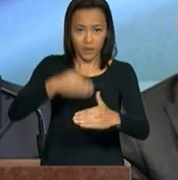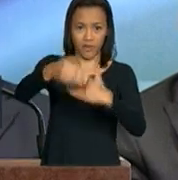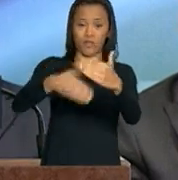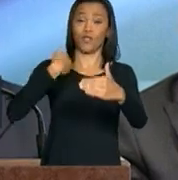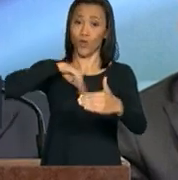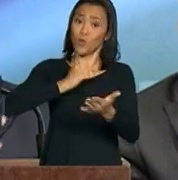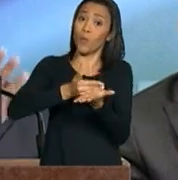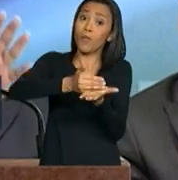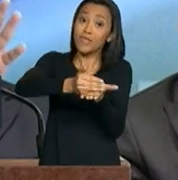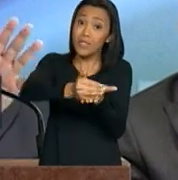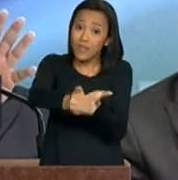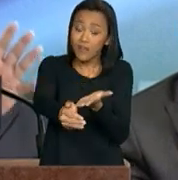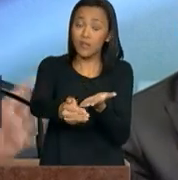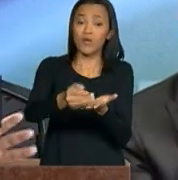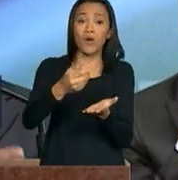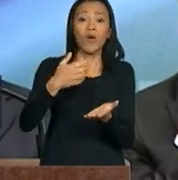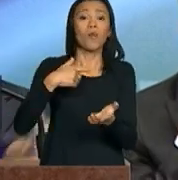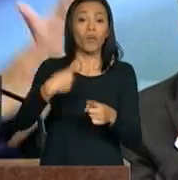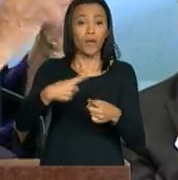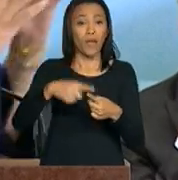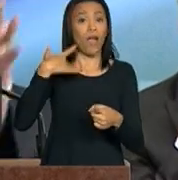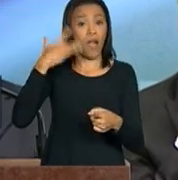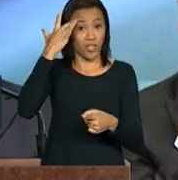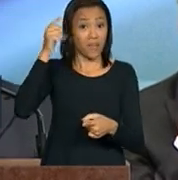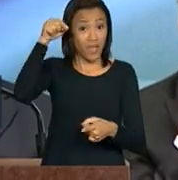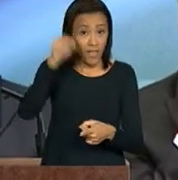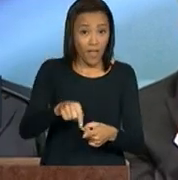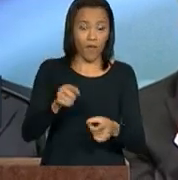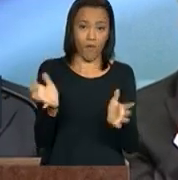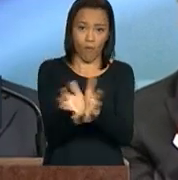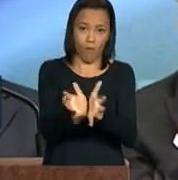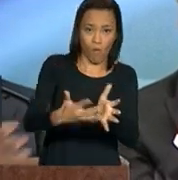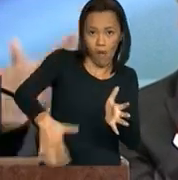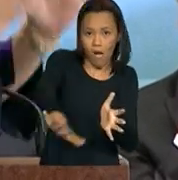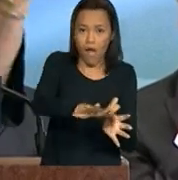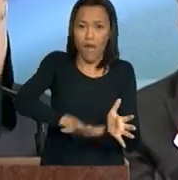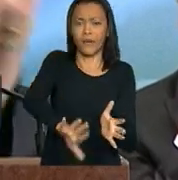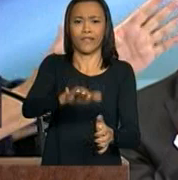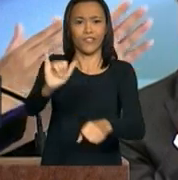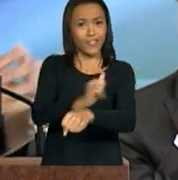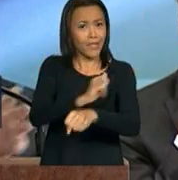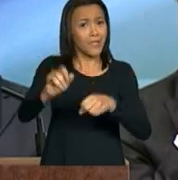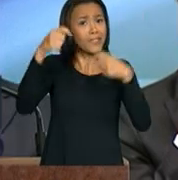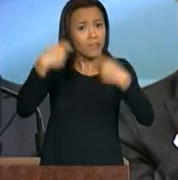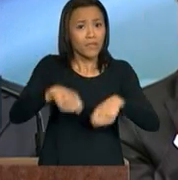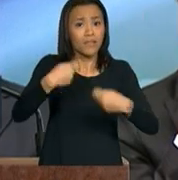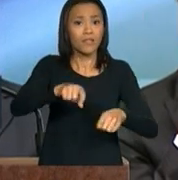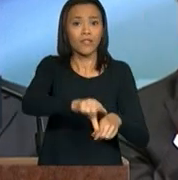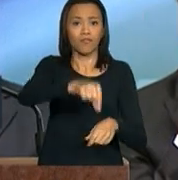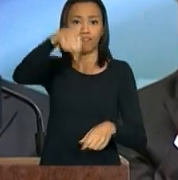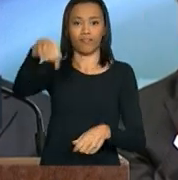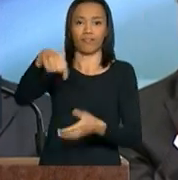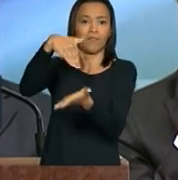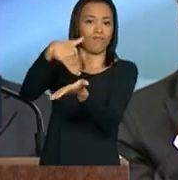porque julgamos o seguinte é um setor tão estratégico para o país que merece uma secretaria